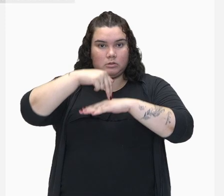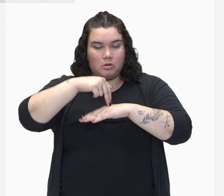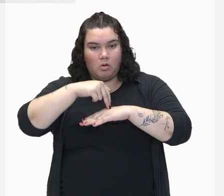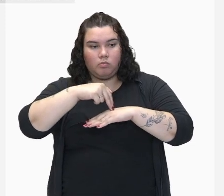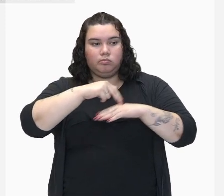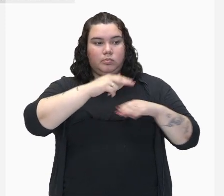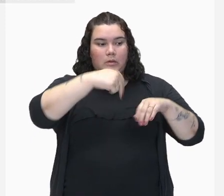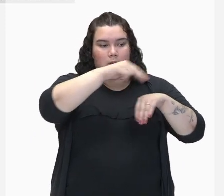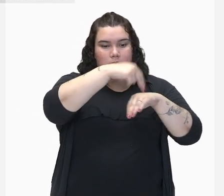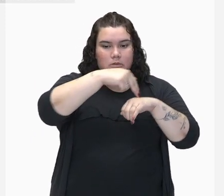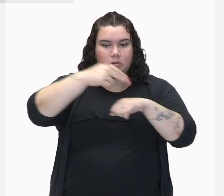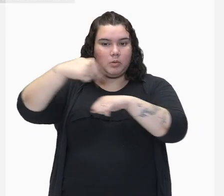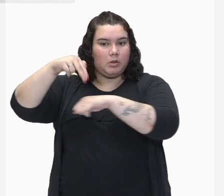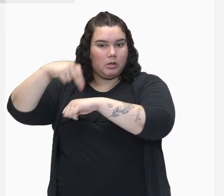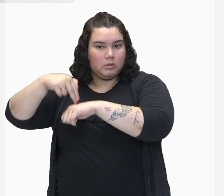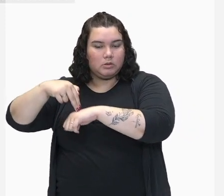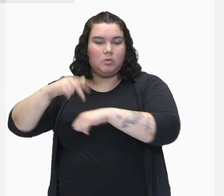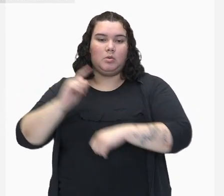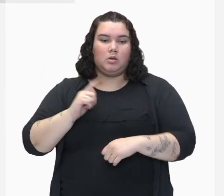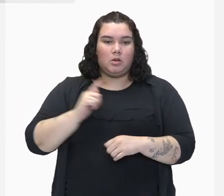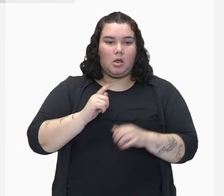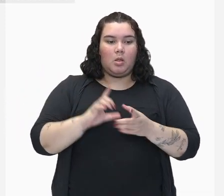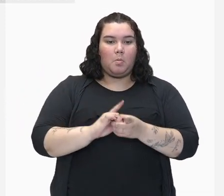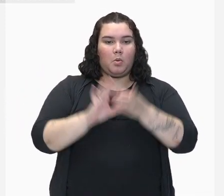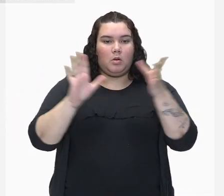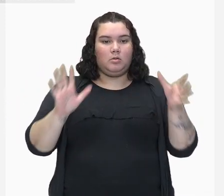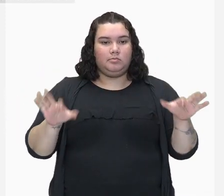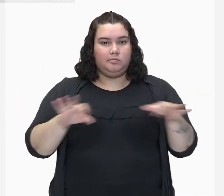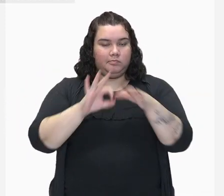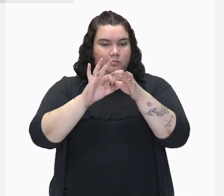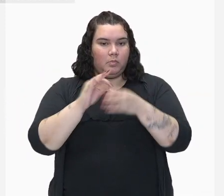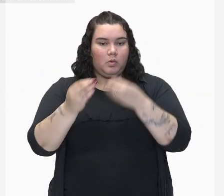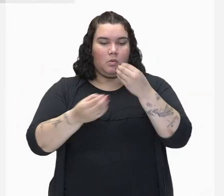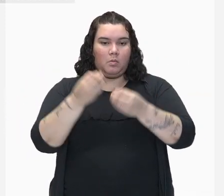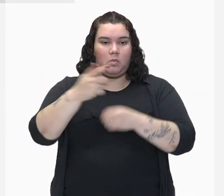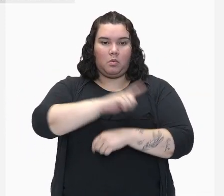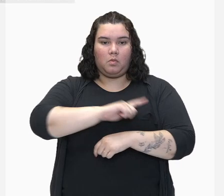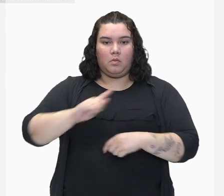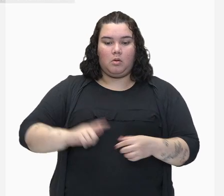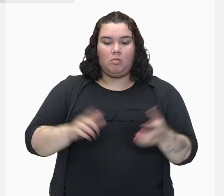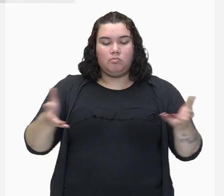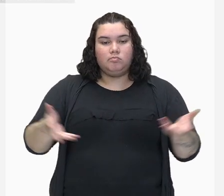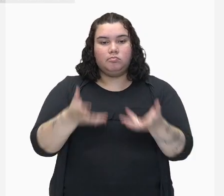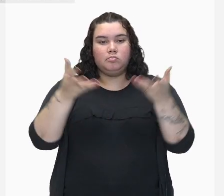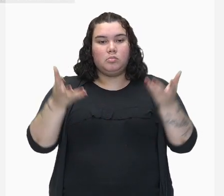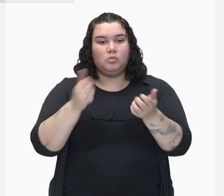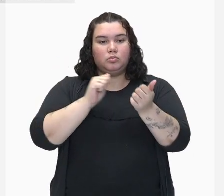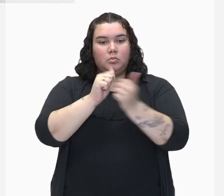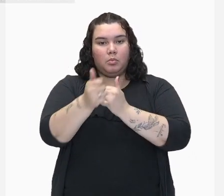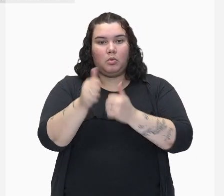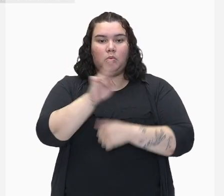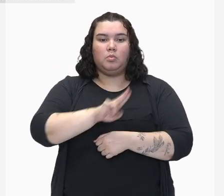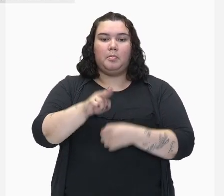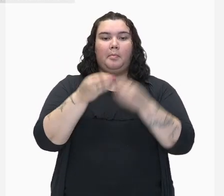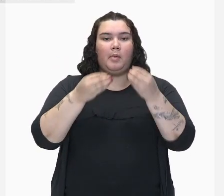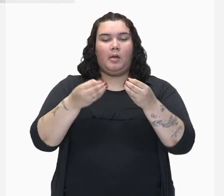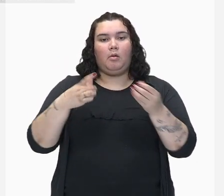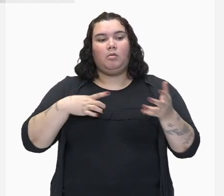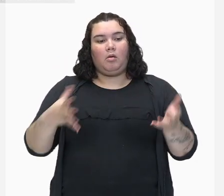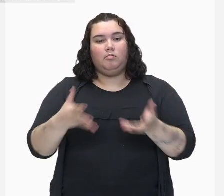nações. Muitos governos utilizam o esporte para promover a saúde pública e a coesão